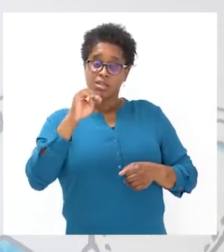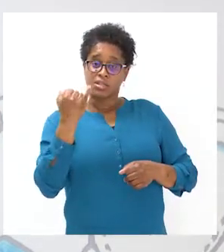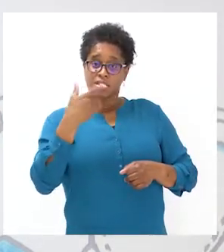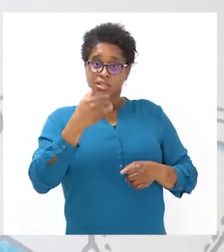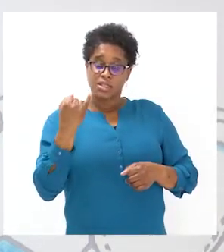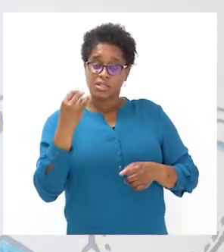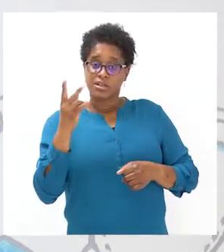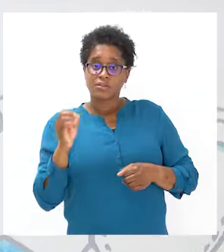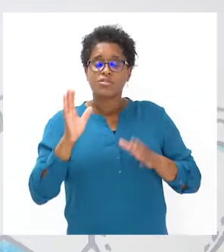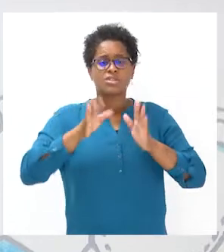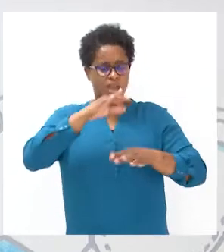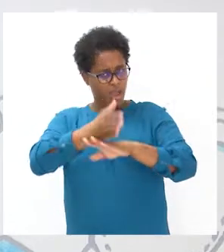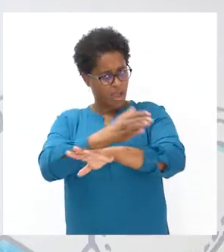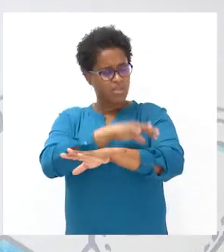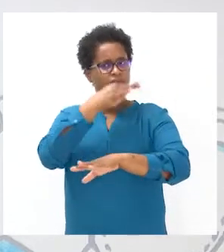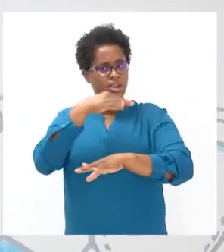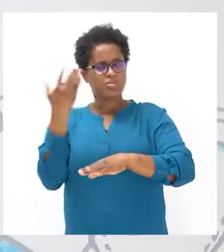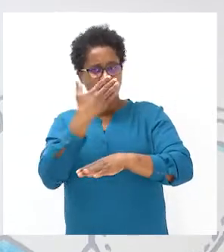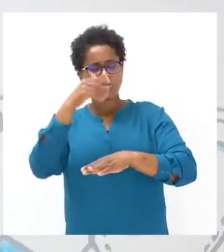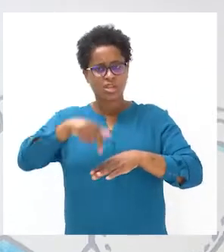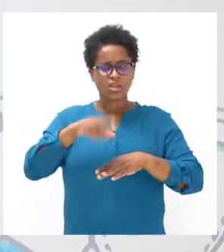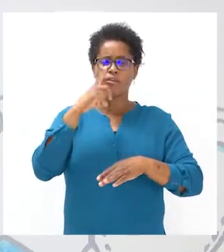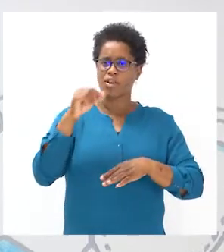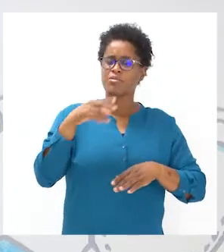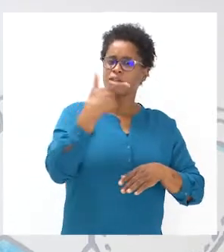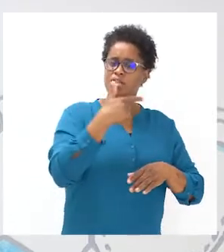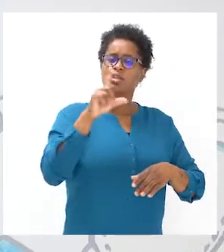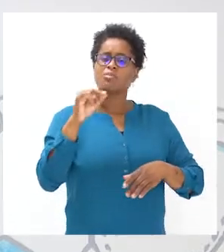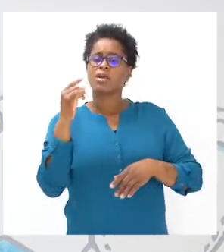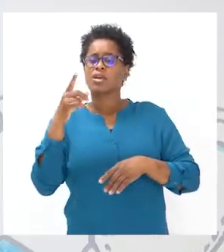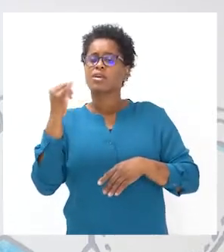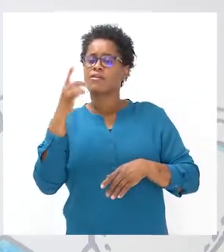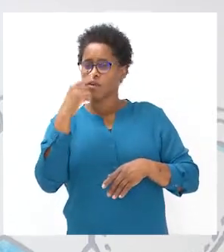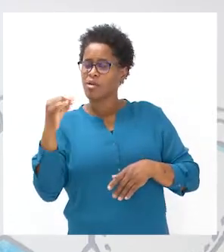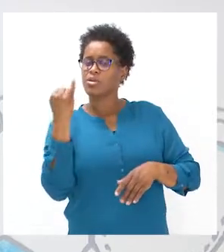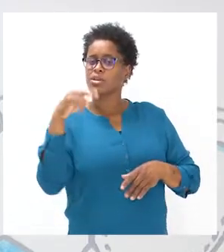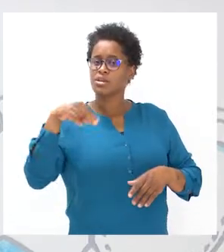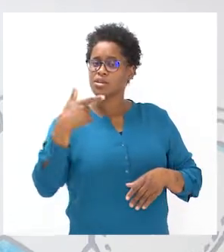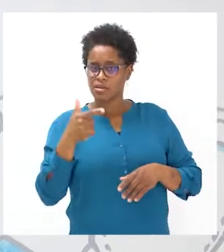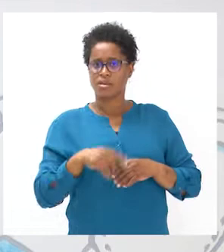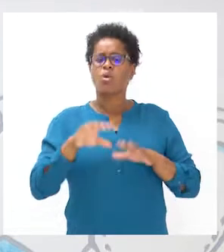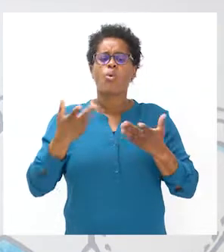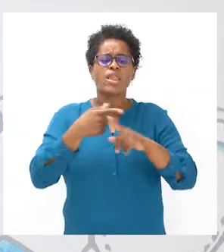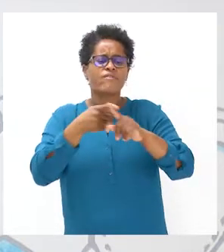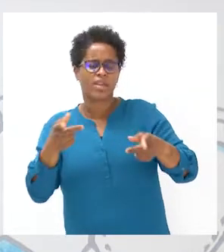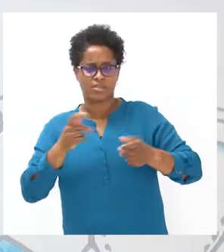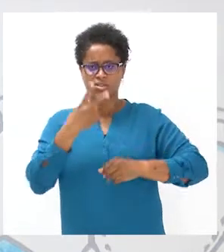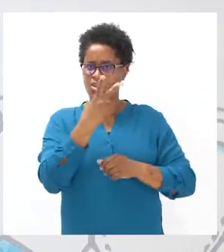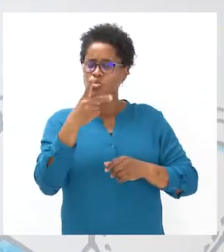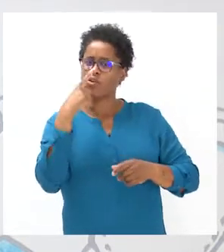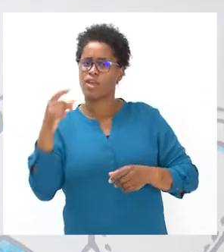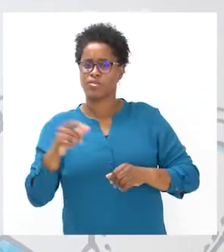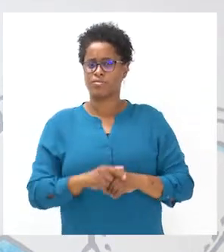tivemos aqui do verbo transitivo e intransitivo. Qual é a diferença entre verbo transitivo e intransitivo?